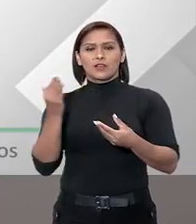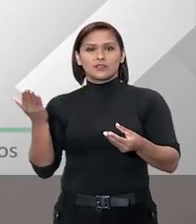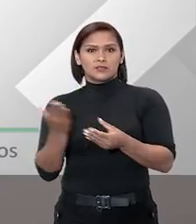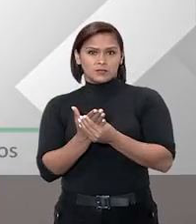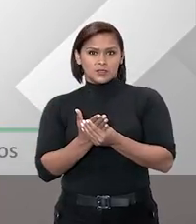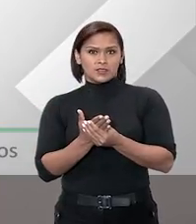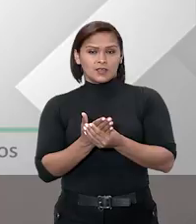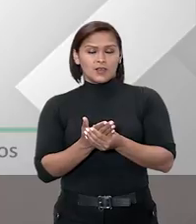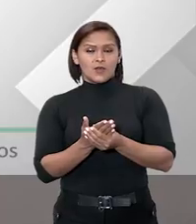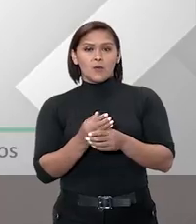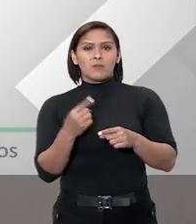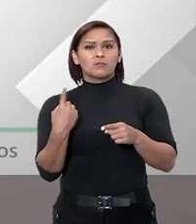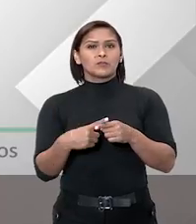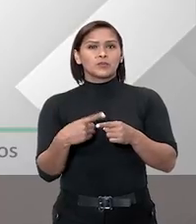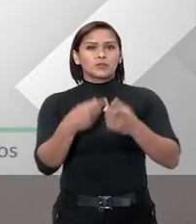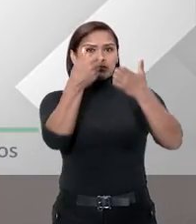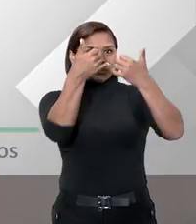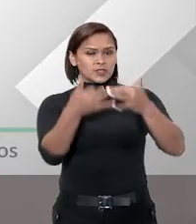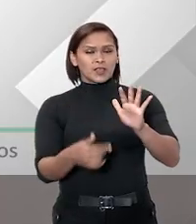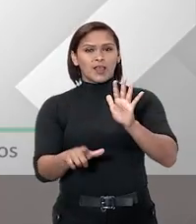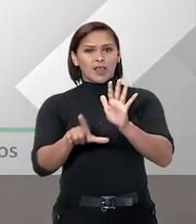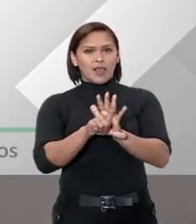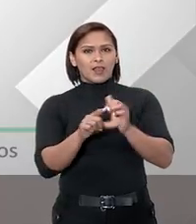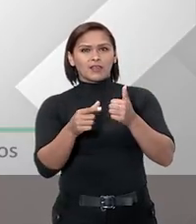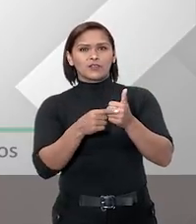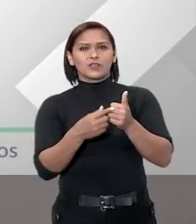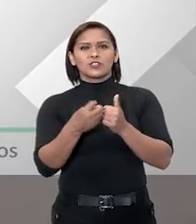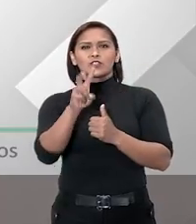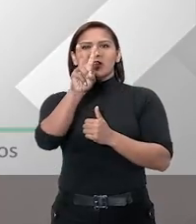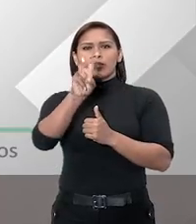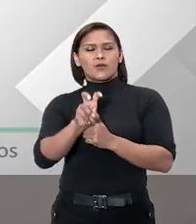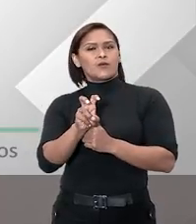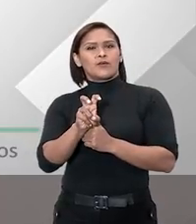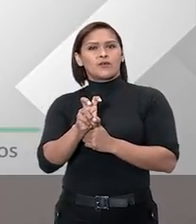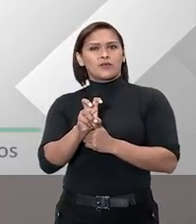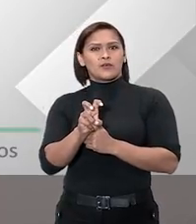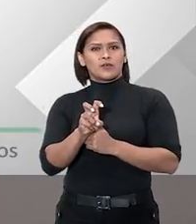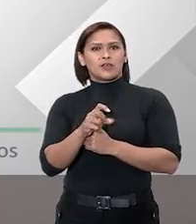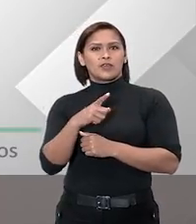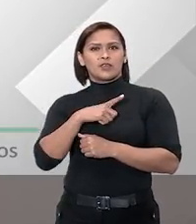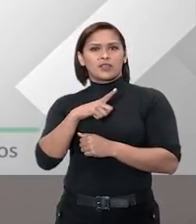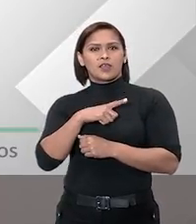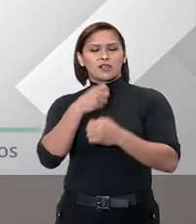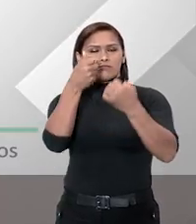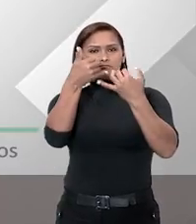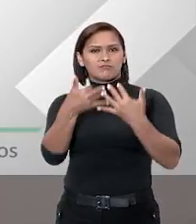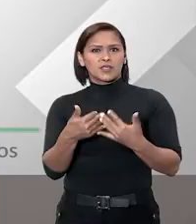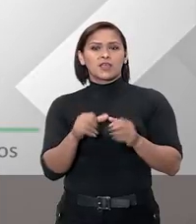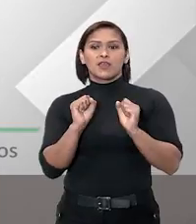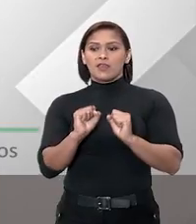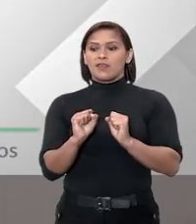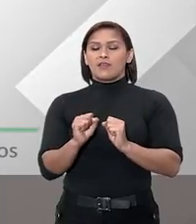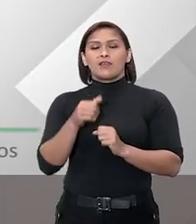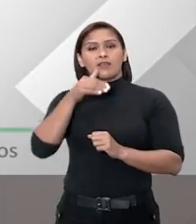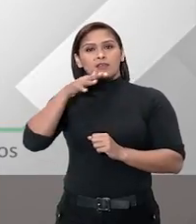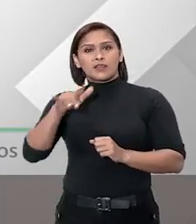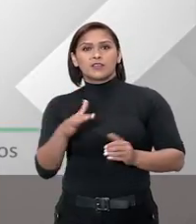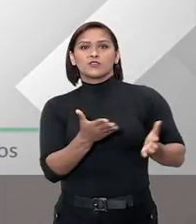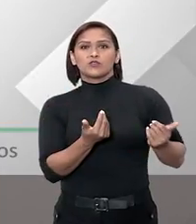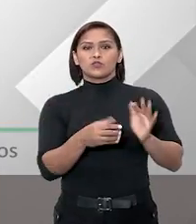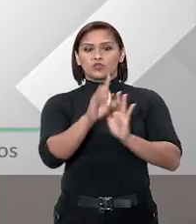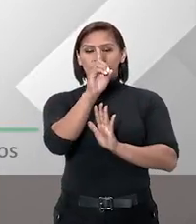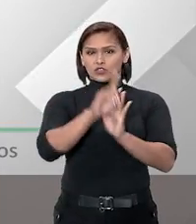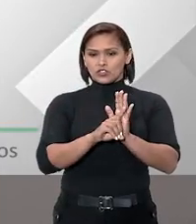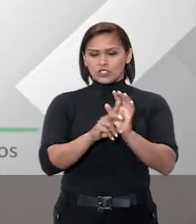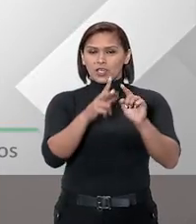ação. Até porque a própria lei, no seu artigo 5º, prevê que cabe à criança ou adolescente o